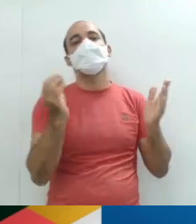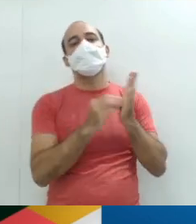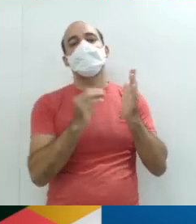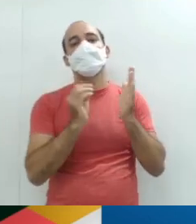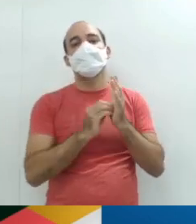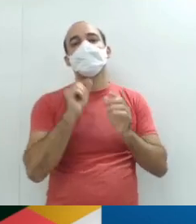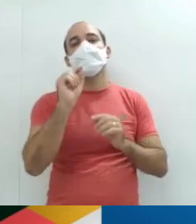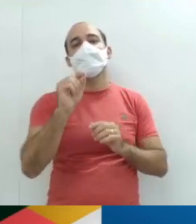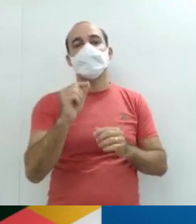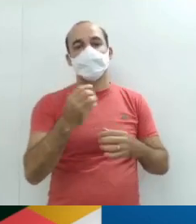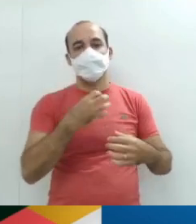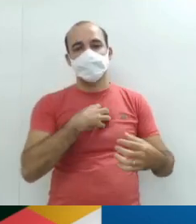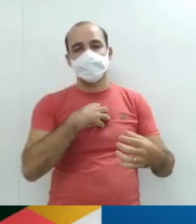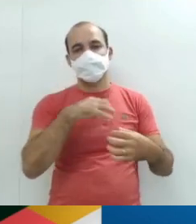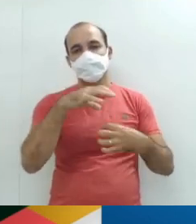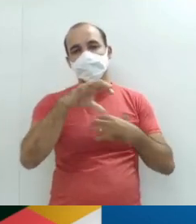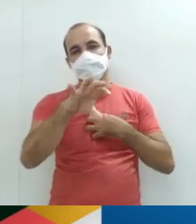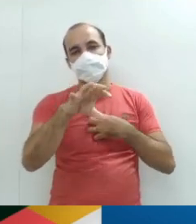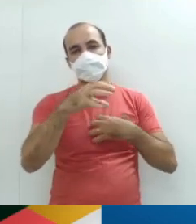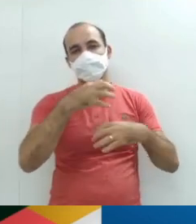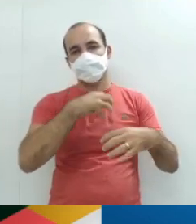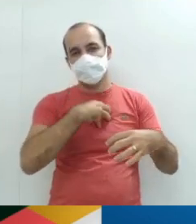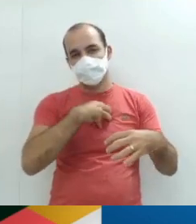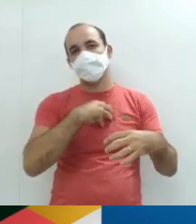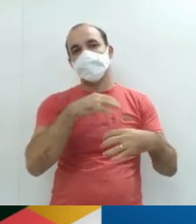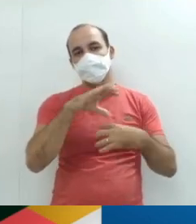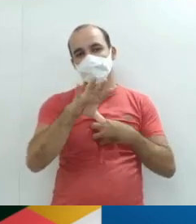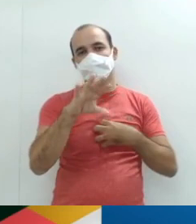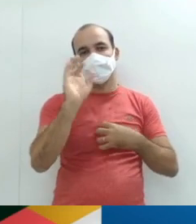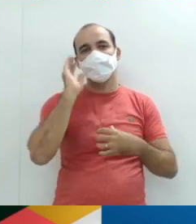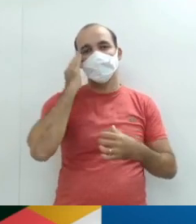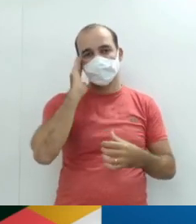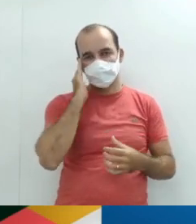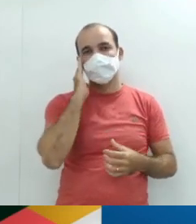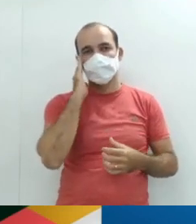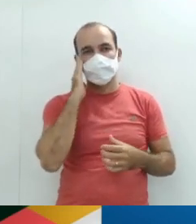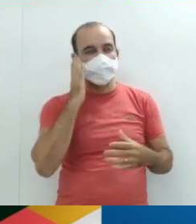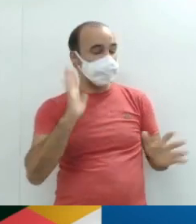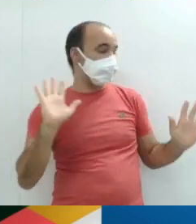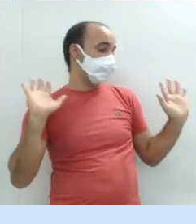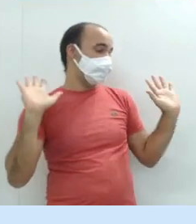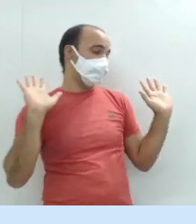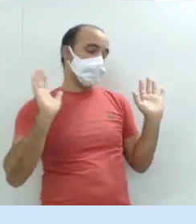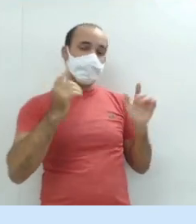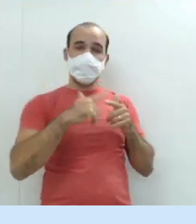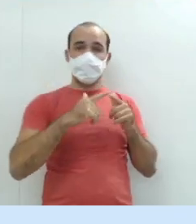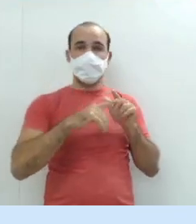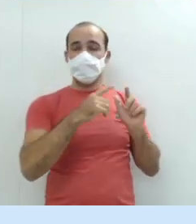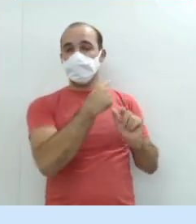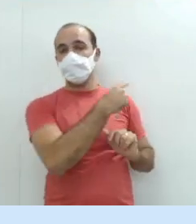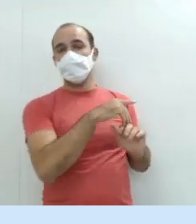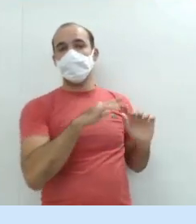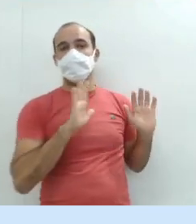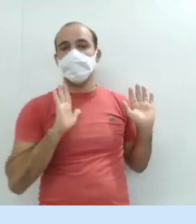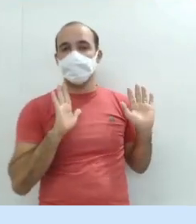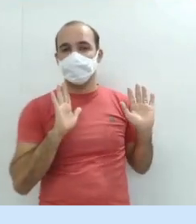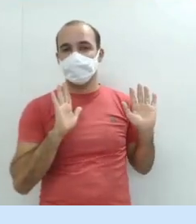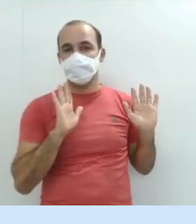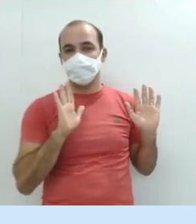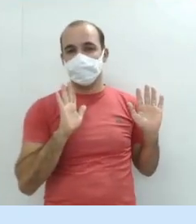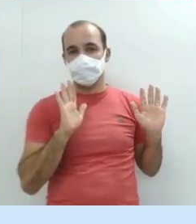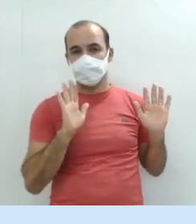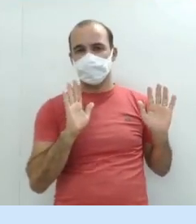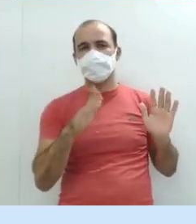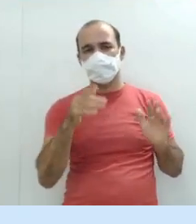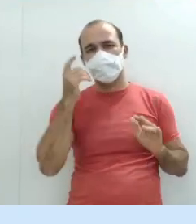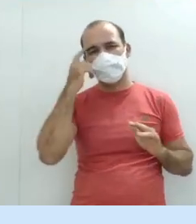aqueles que estão aí, né, com esse problema do buraco no barco? Você já parou para pensar sobre